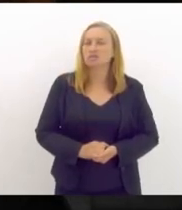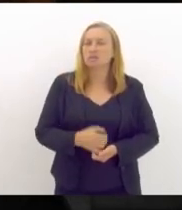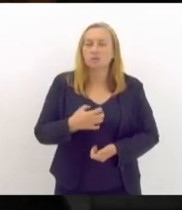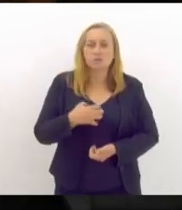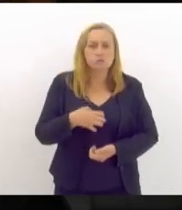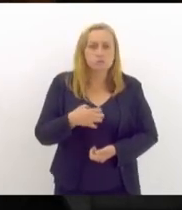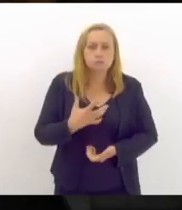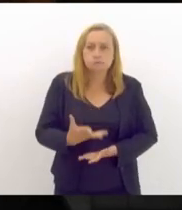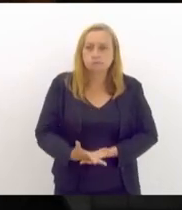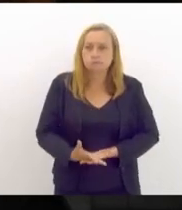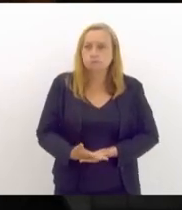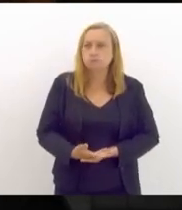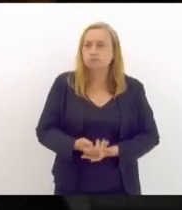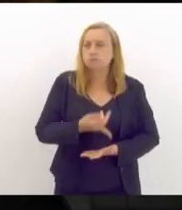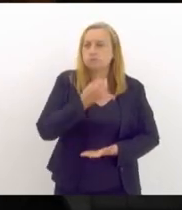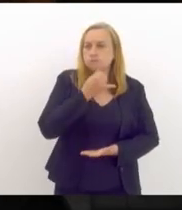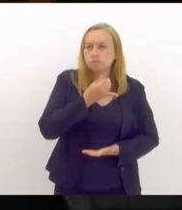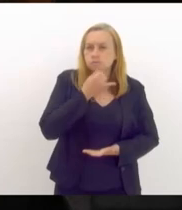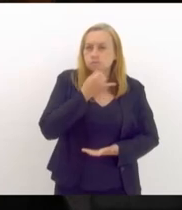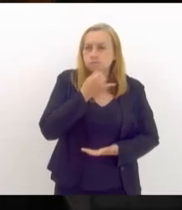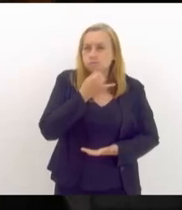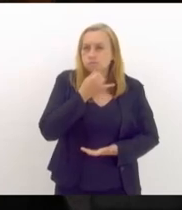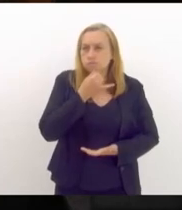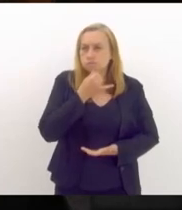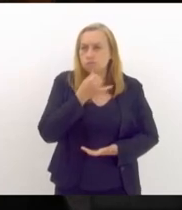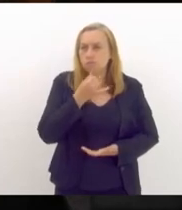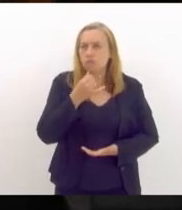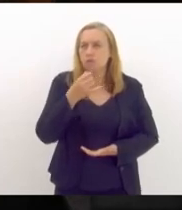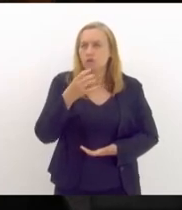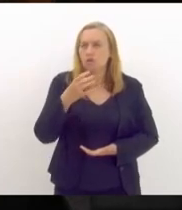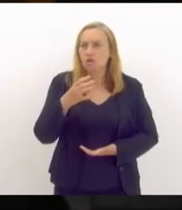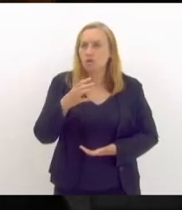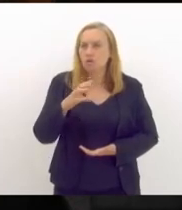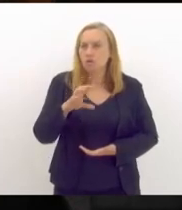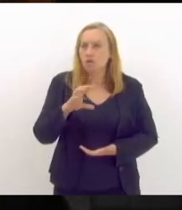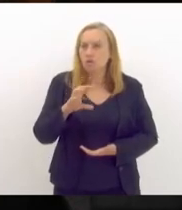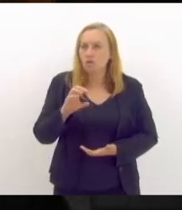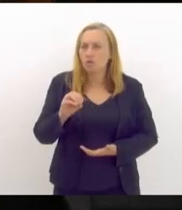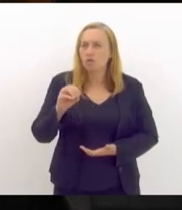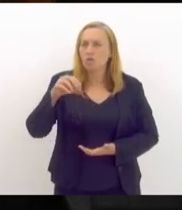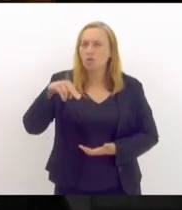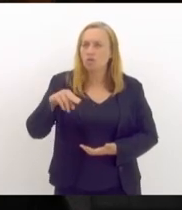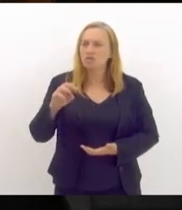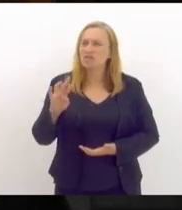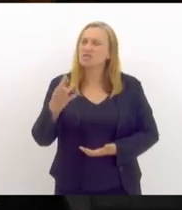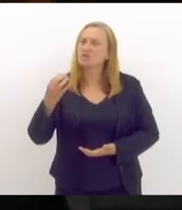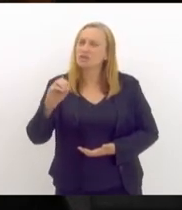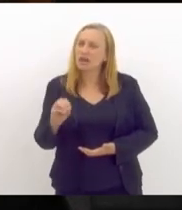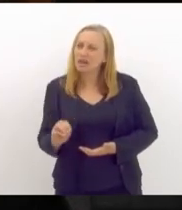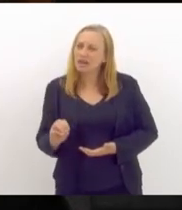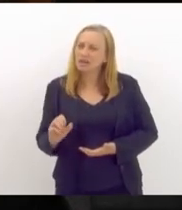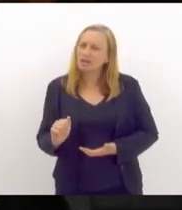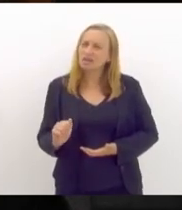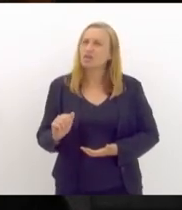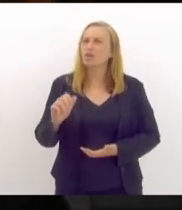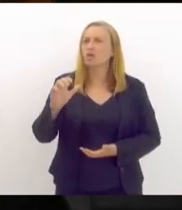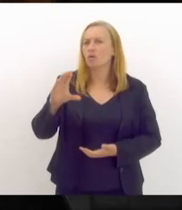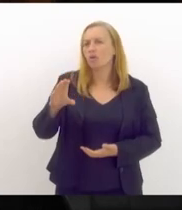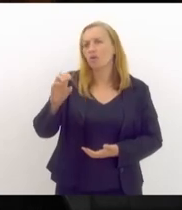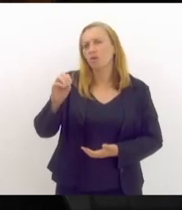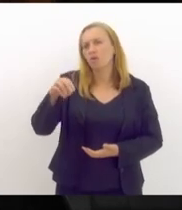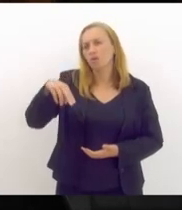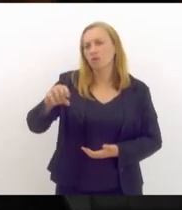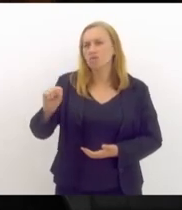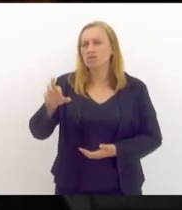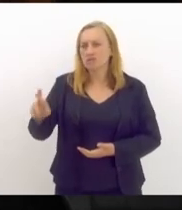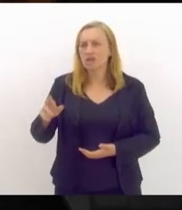indignadas com a concessionária conserva Eu tenho um mandato há quase 20 anos e